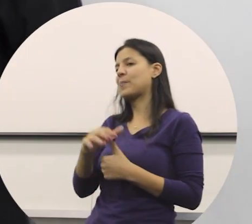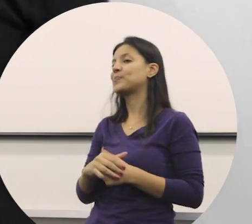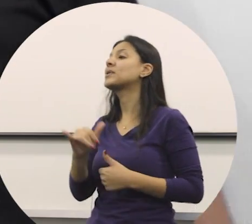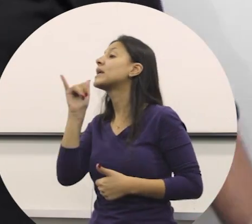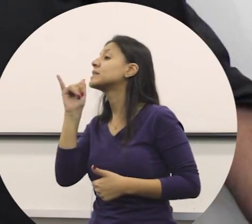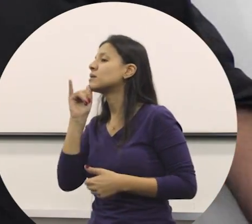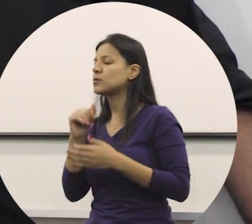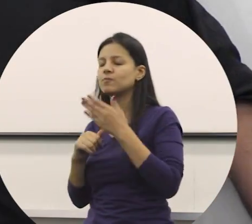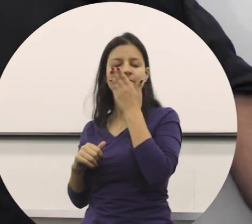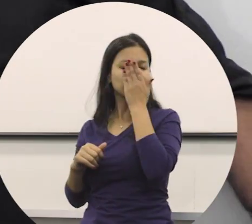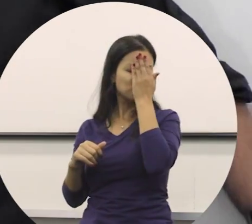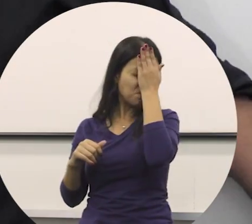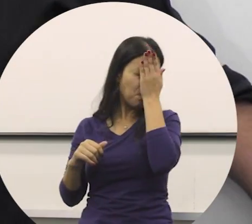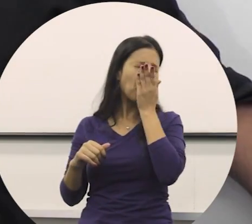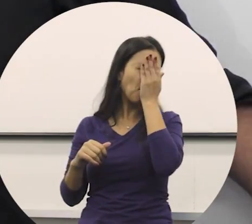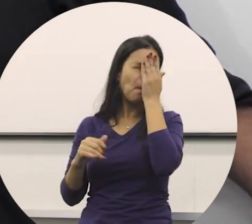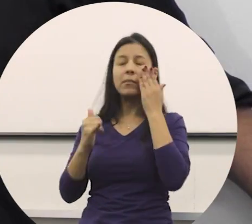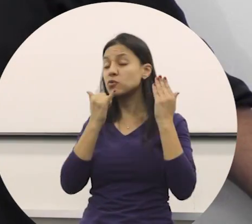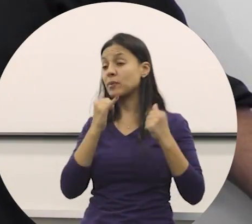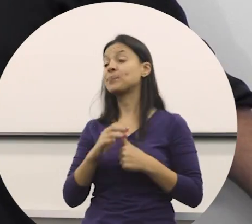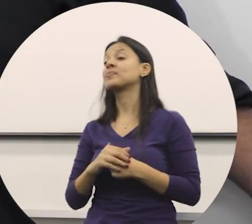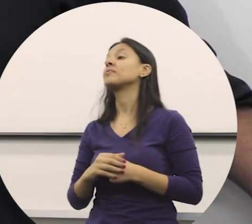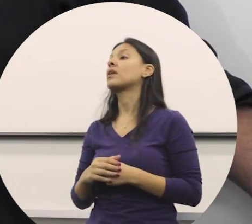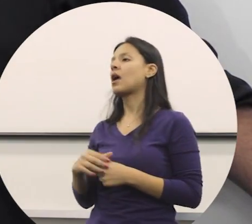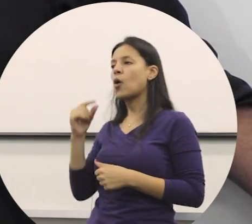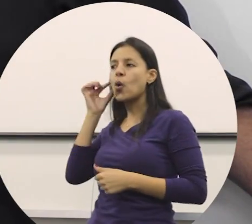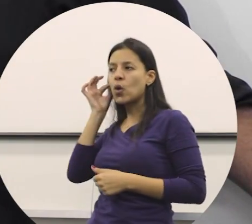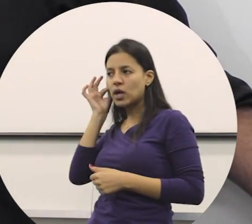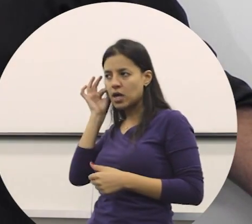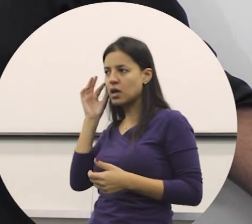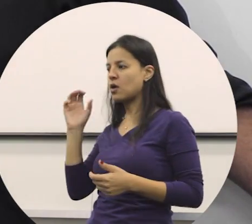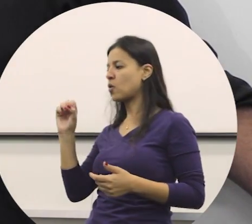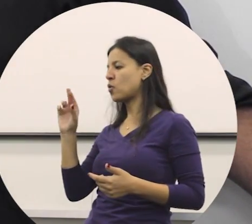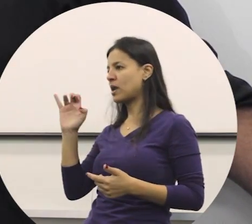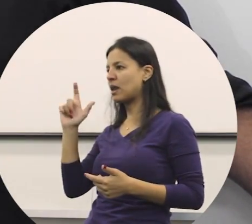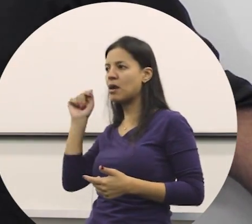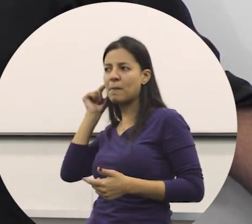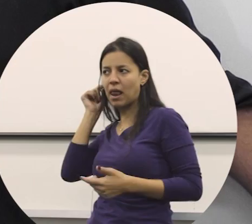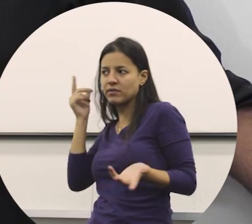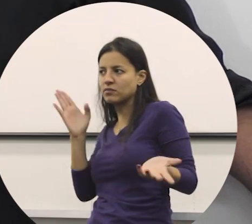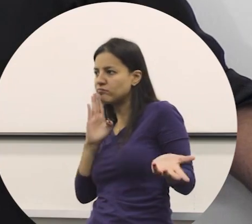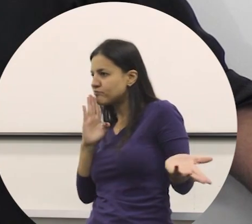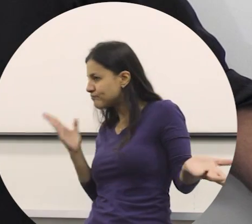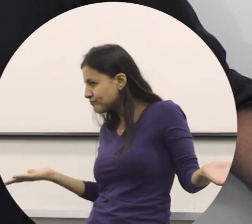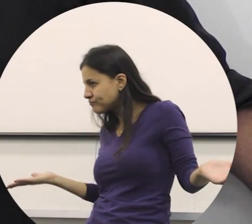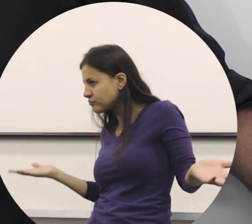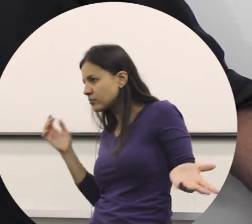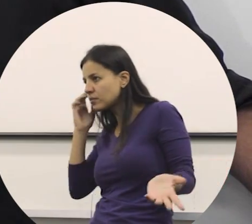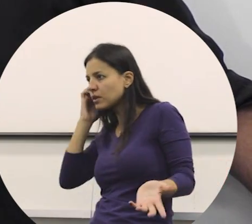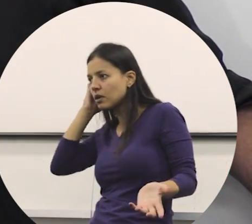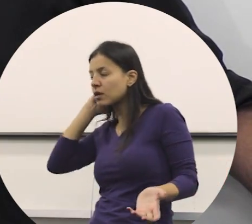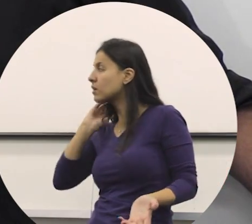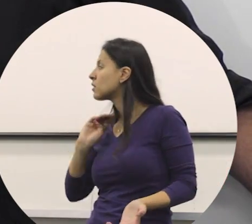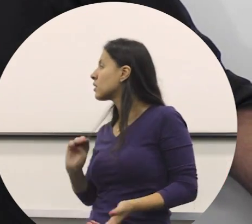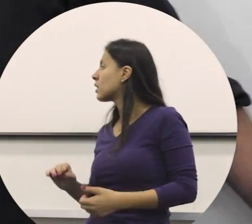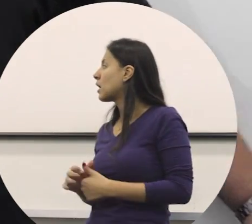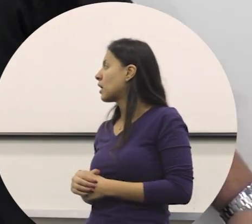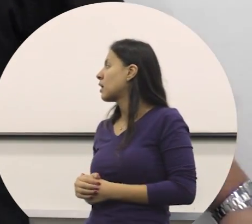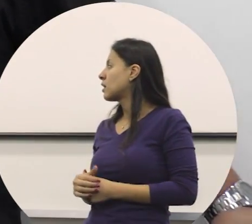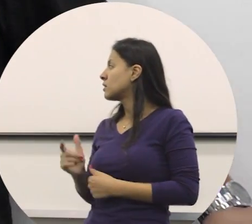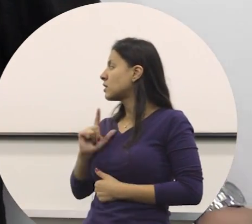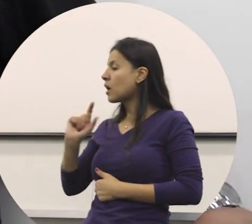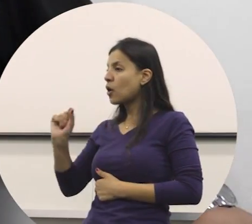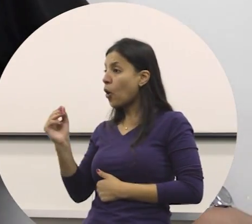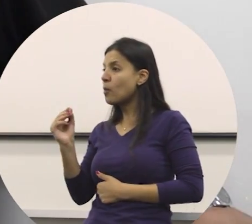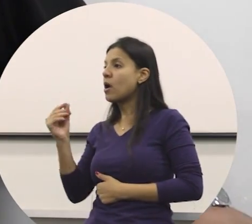vocês. Vocês estão bem familiarizados com orelha, certo? Certo? Vocês sabem que é o Tite Médio de repetição, né? Aquele